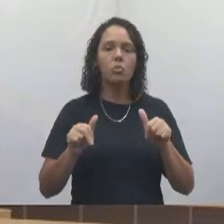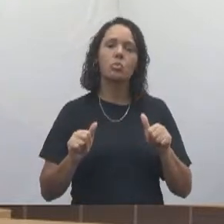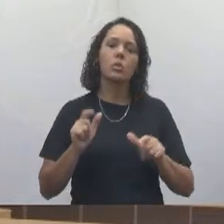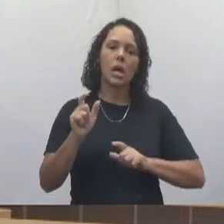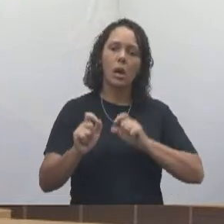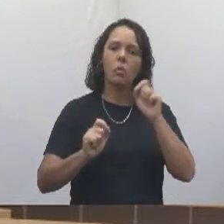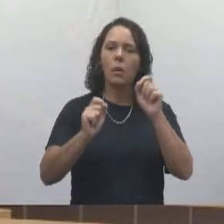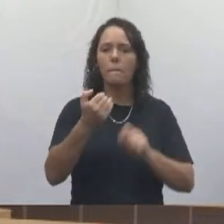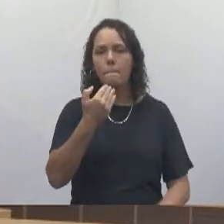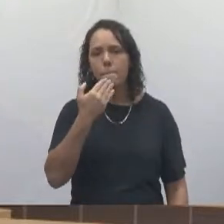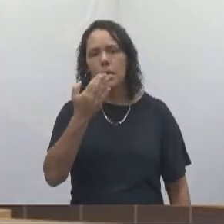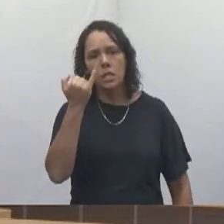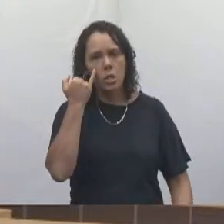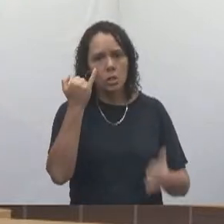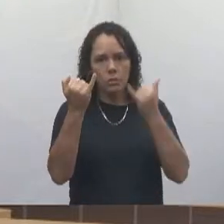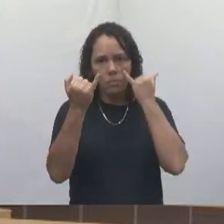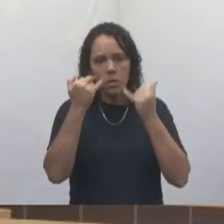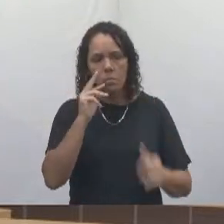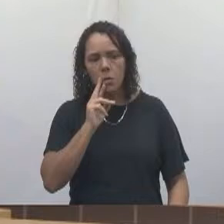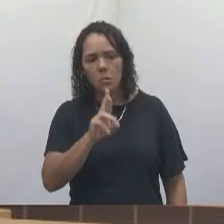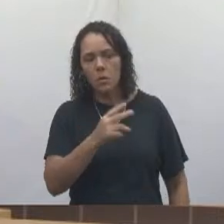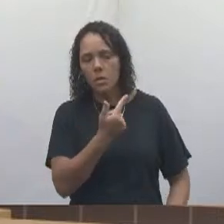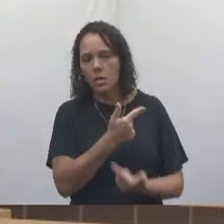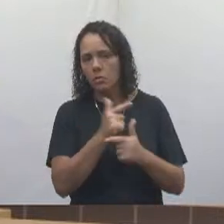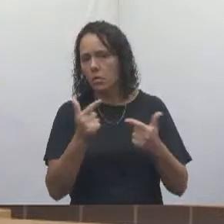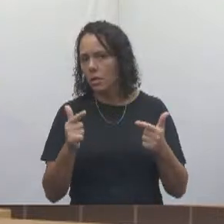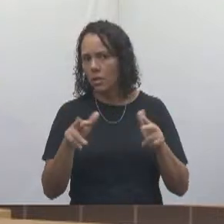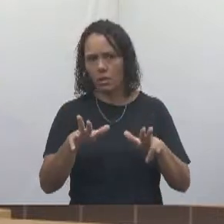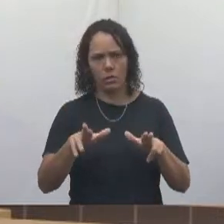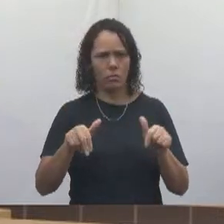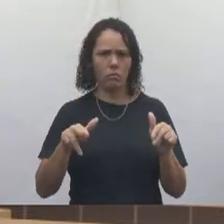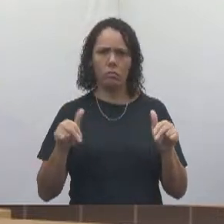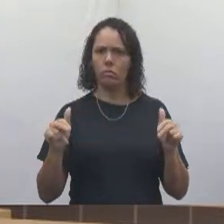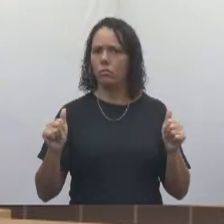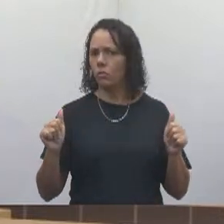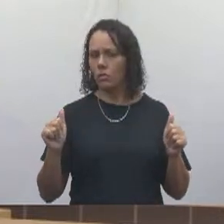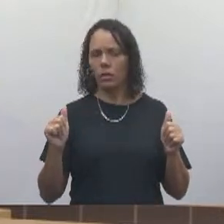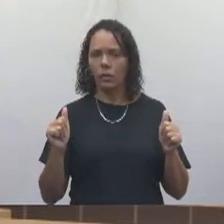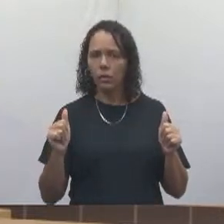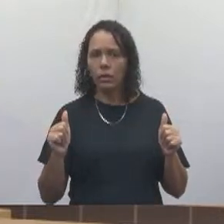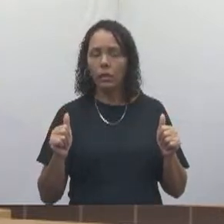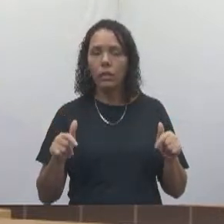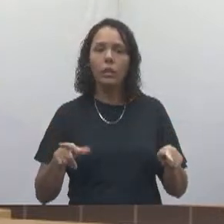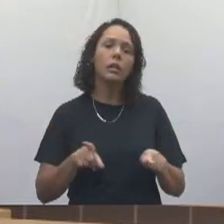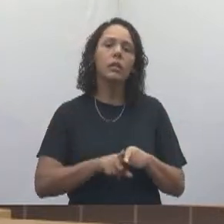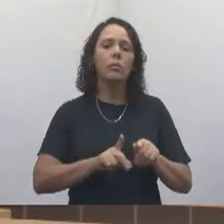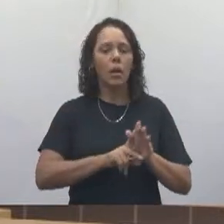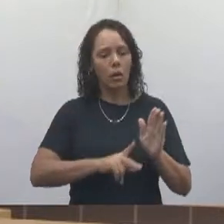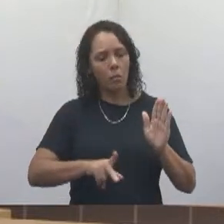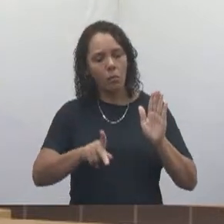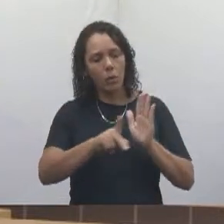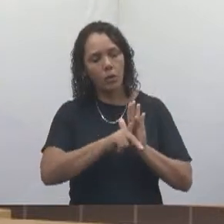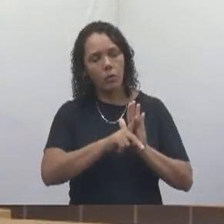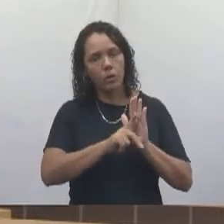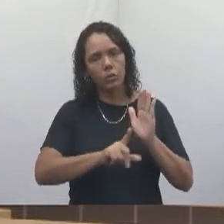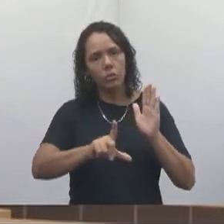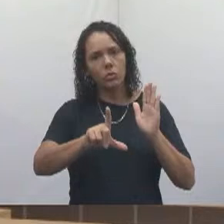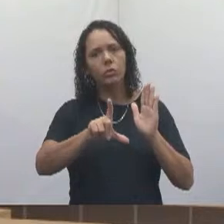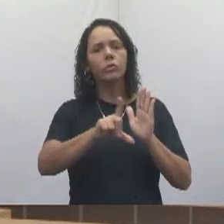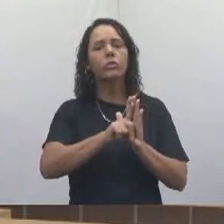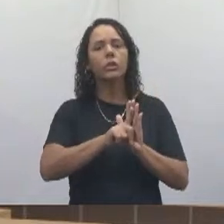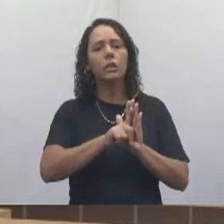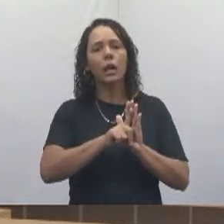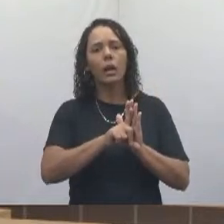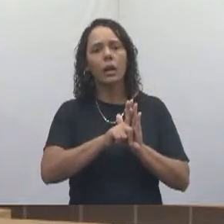informação deixou de ser respondido. Nesta casa legislativa, nunca um projeto de lei de autoria de nenhum